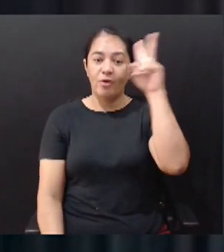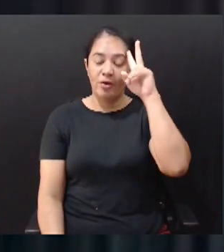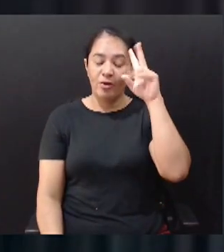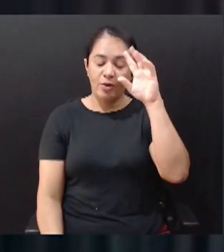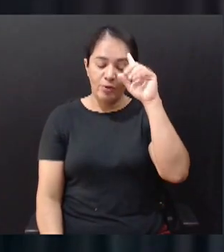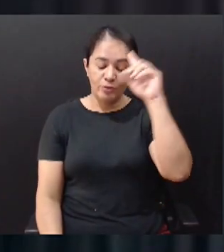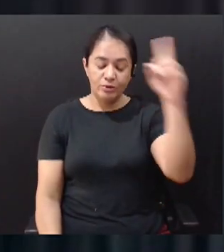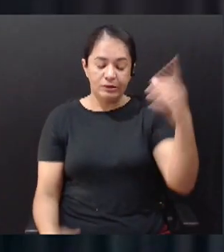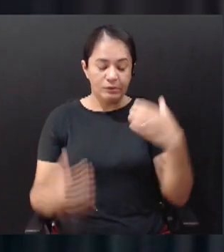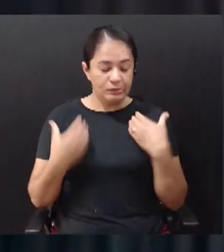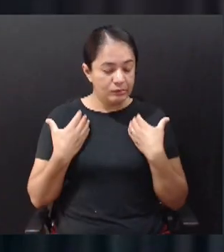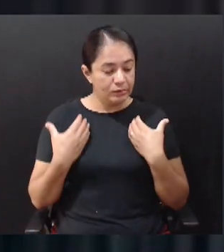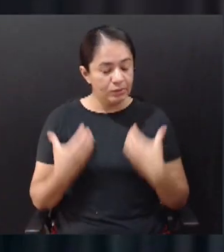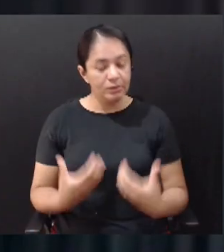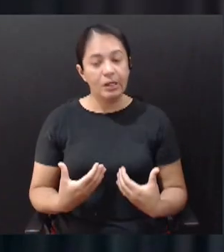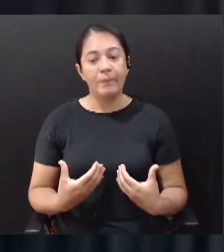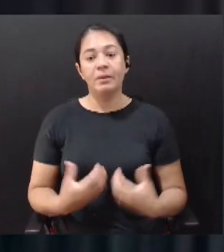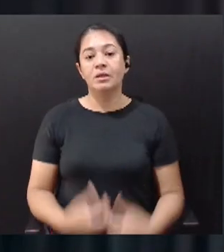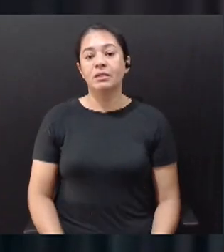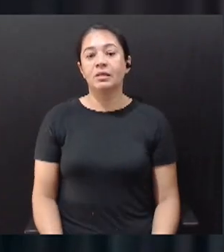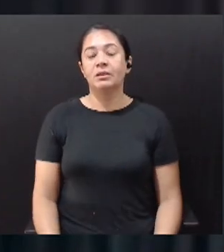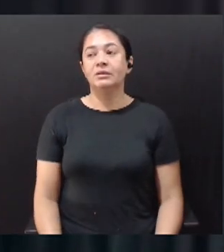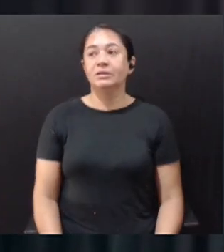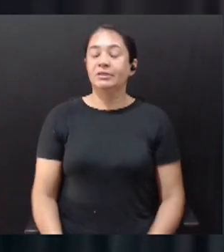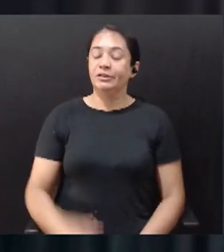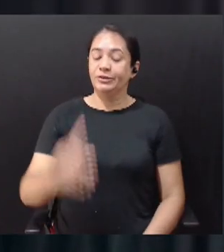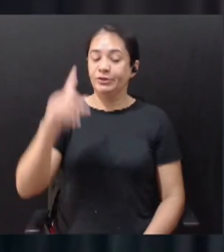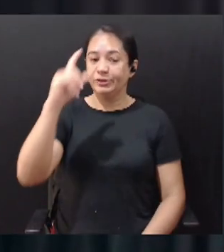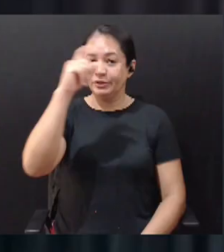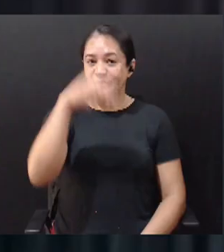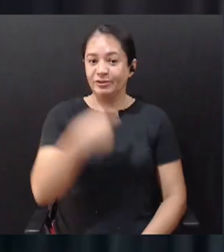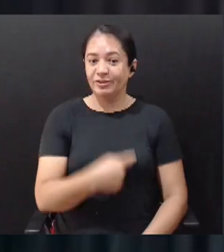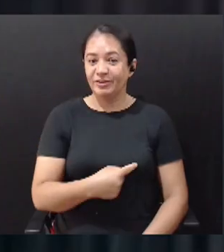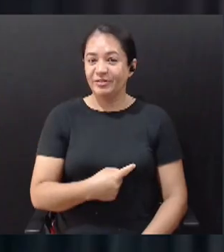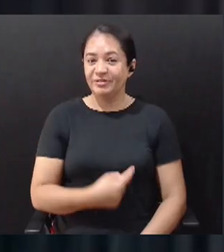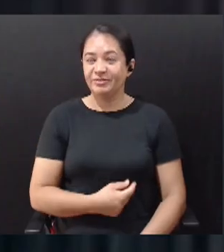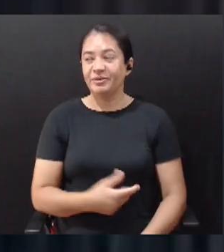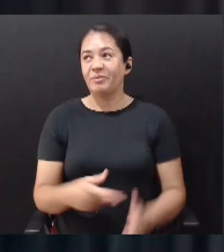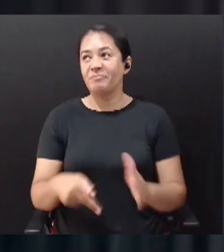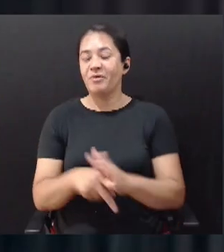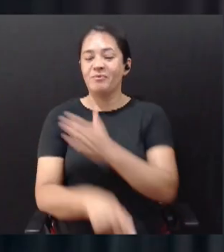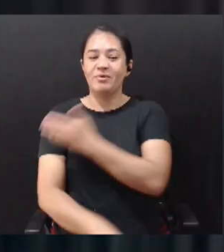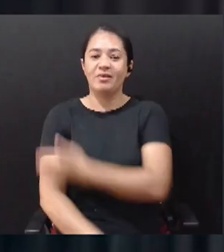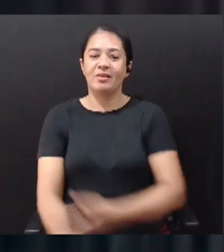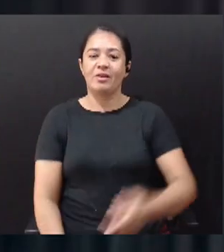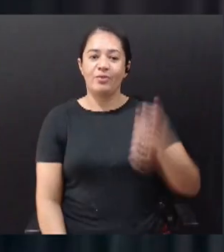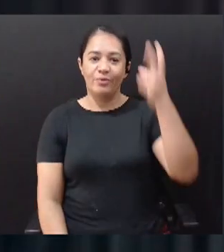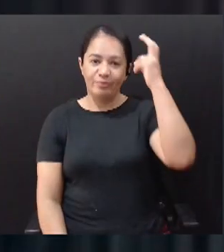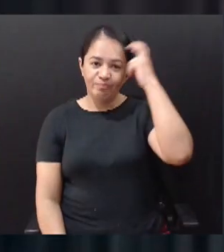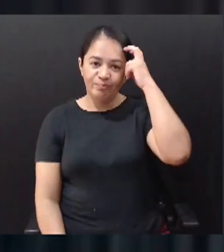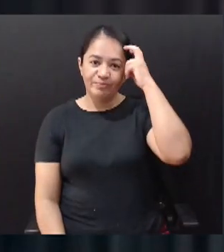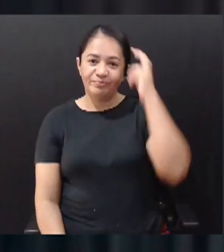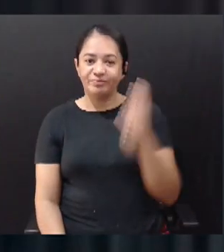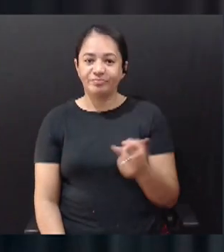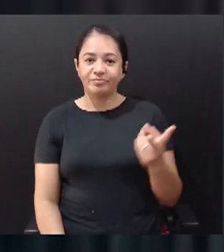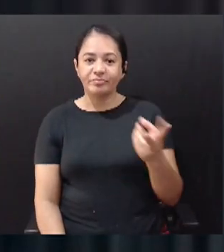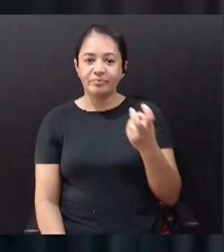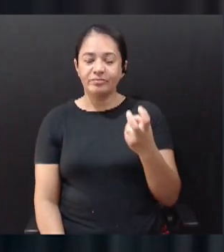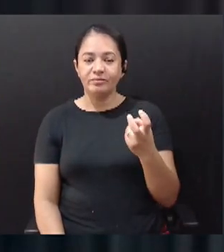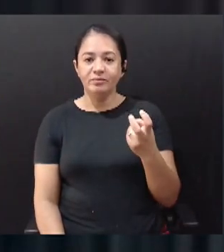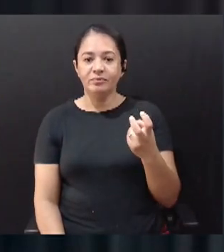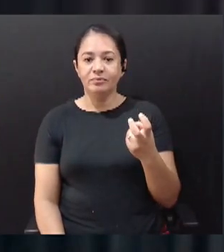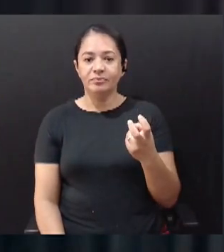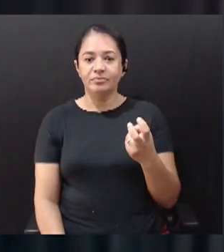então "segunda-feira brava", a gente tem isso como cultura, é né. verdade. Então eu vejo que até essa questão cultural